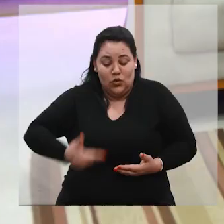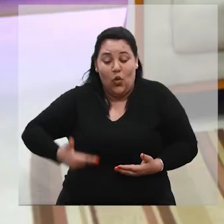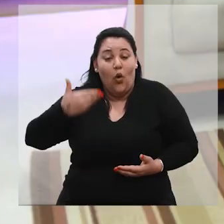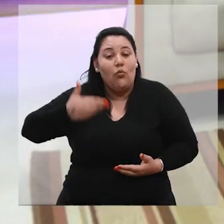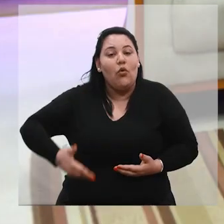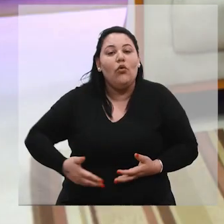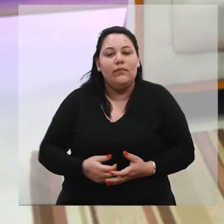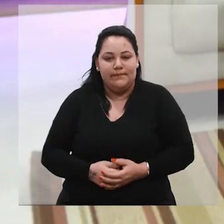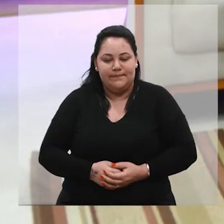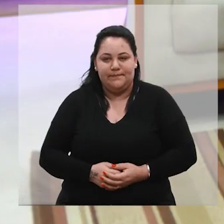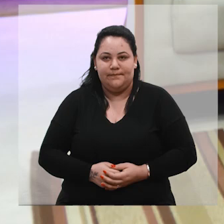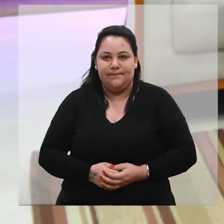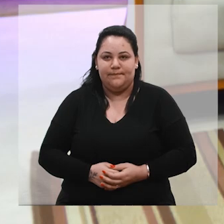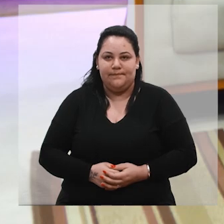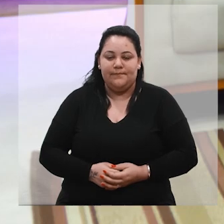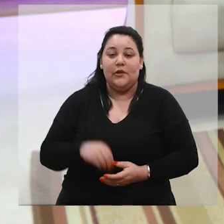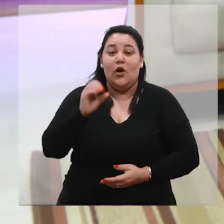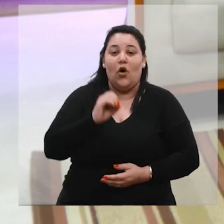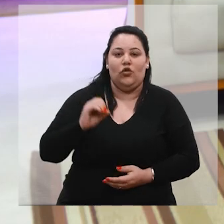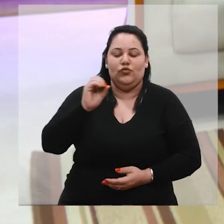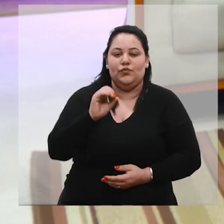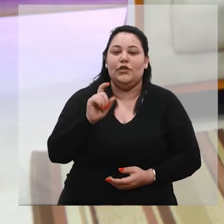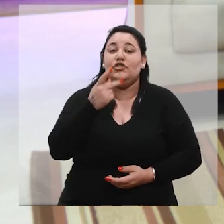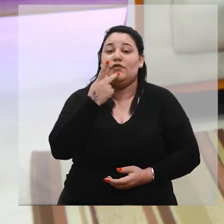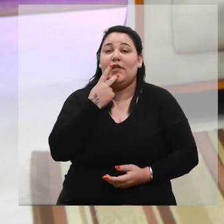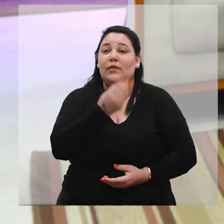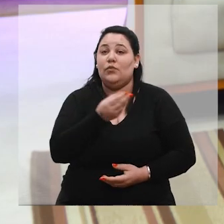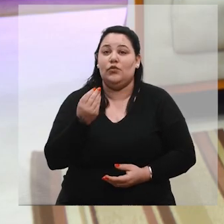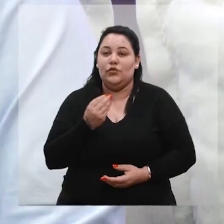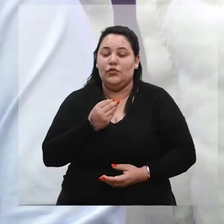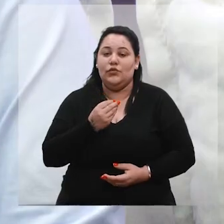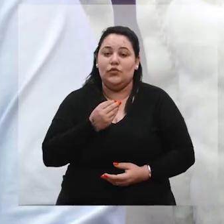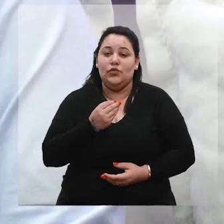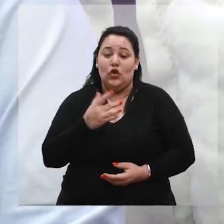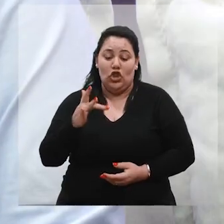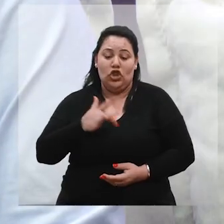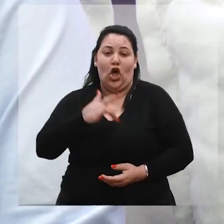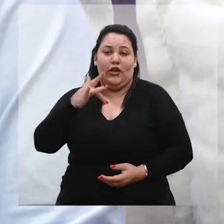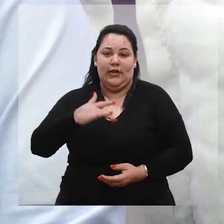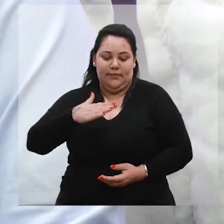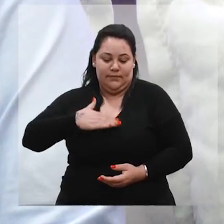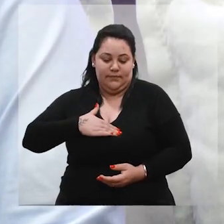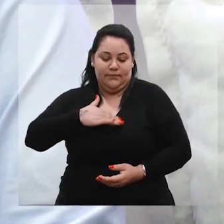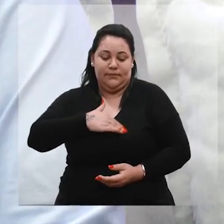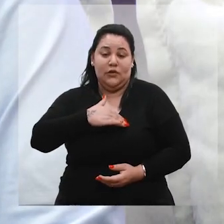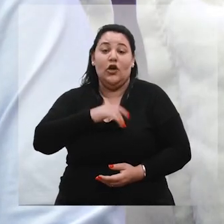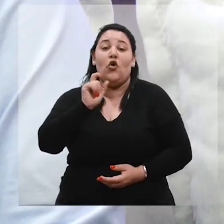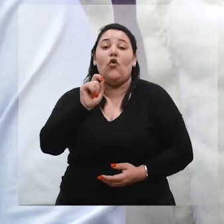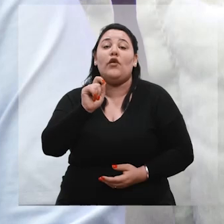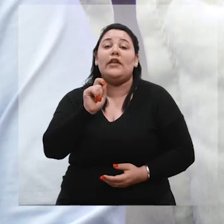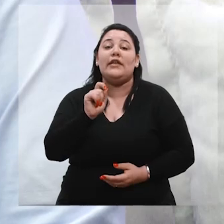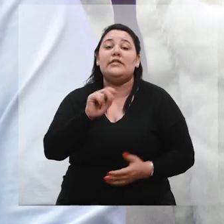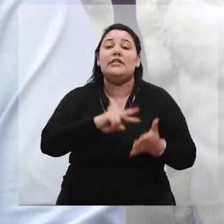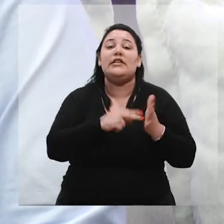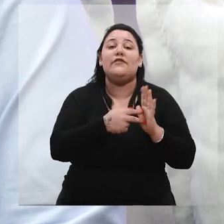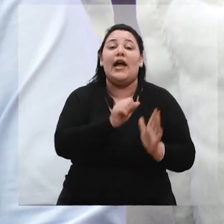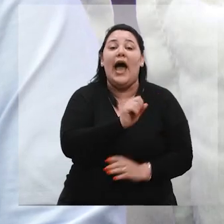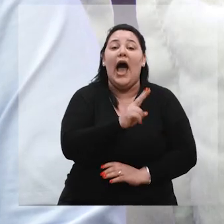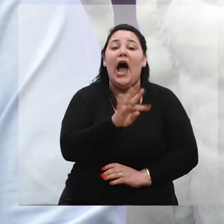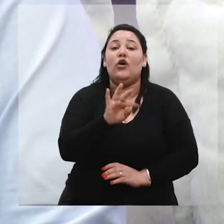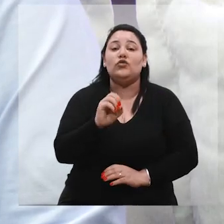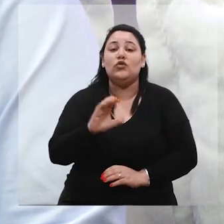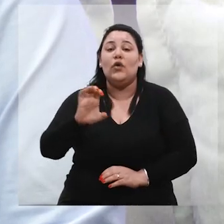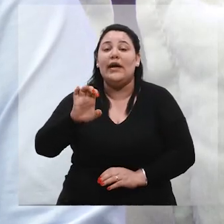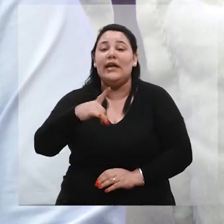Ótimo. A gente, assim, a gente fala muito do autoexame, né? O que é, na verdade, o autoexame? A